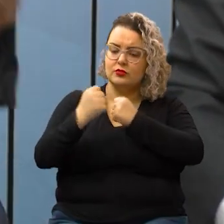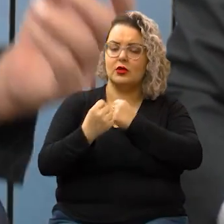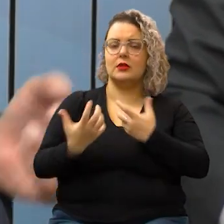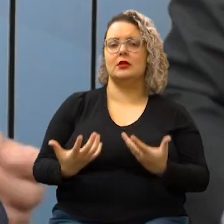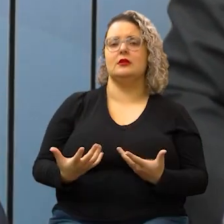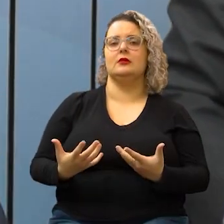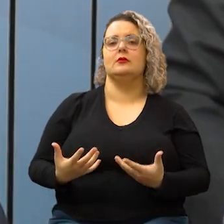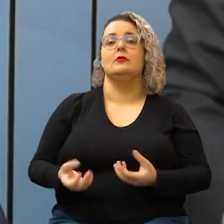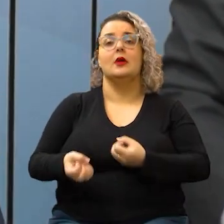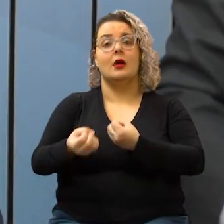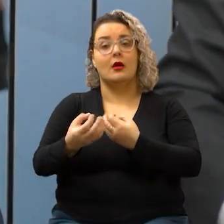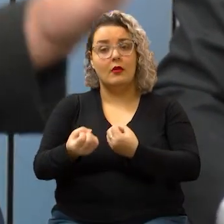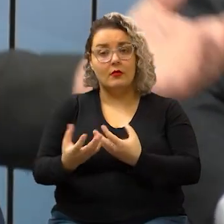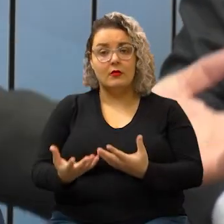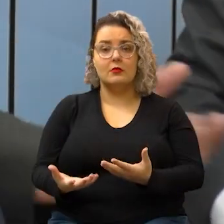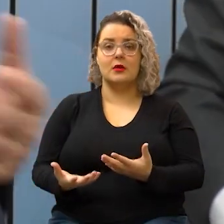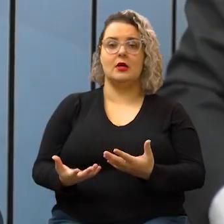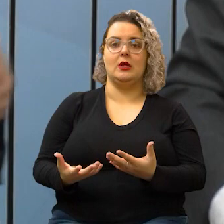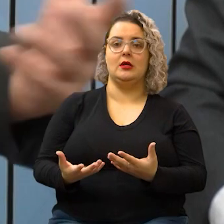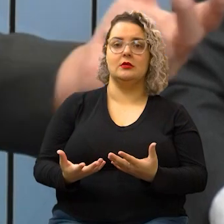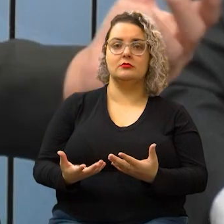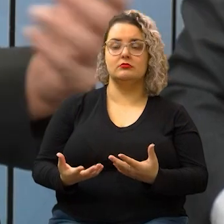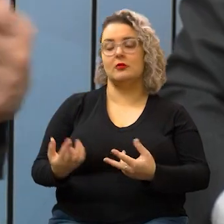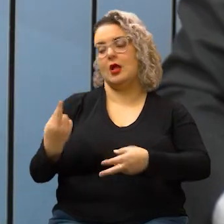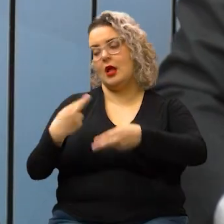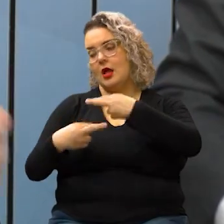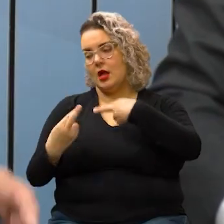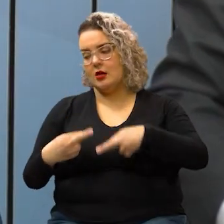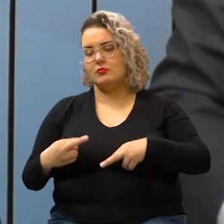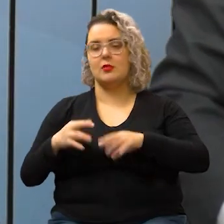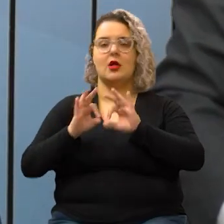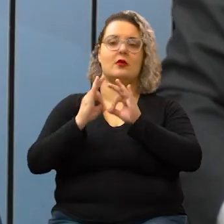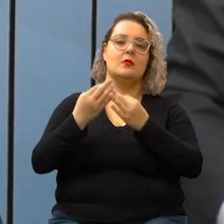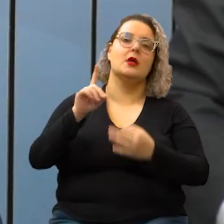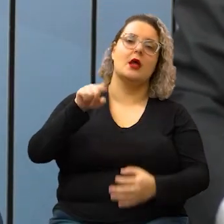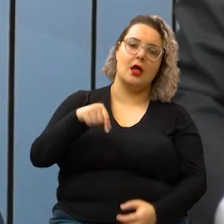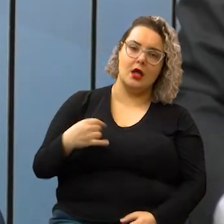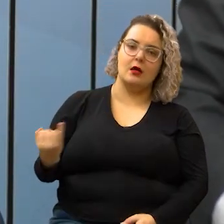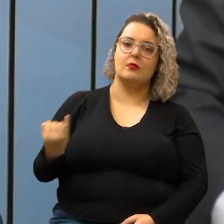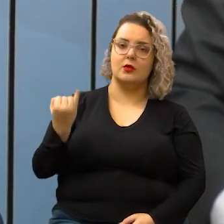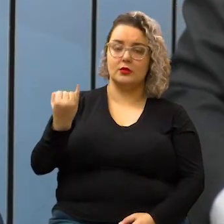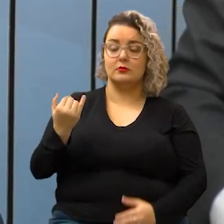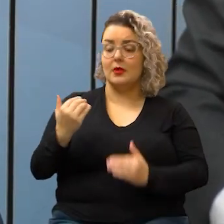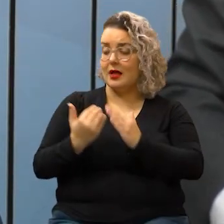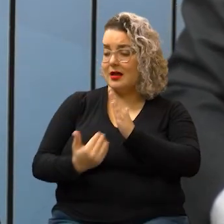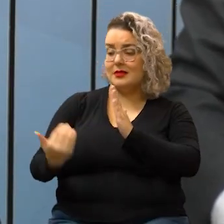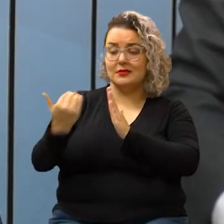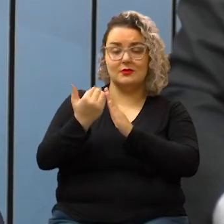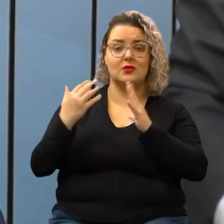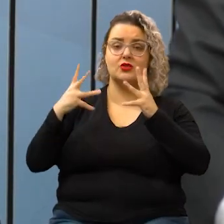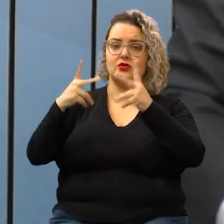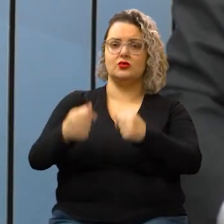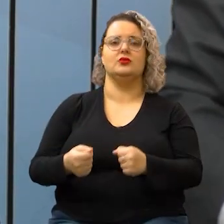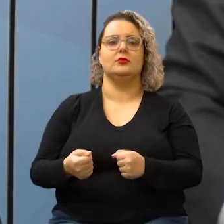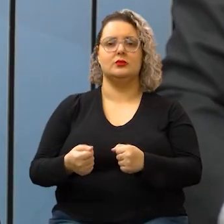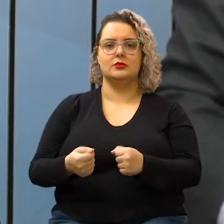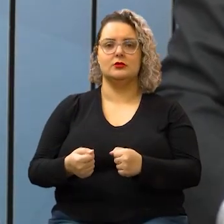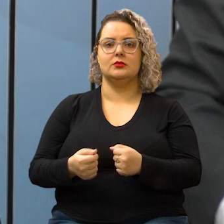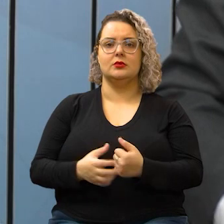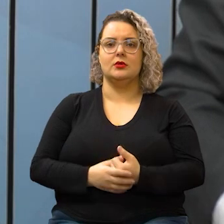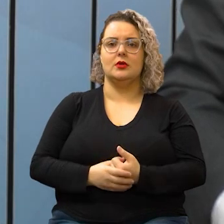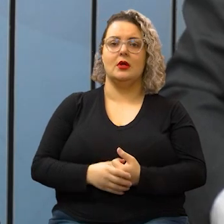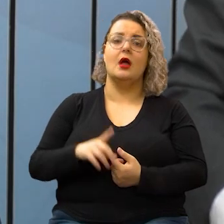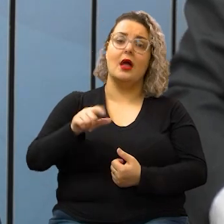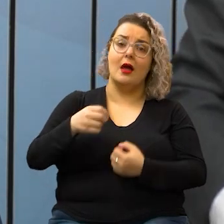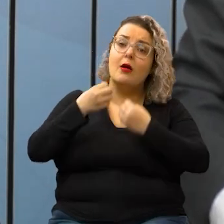a informação, a relação familiar é importante, né? Mas acima de tudo, assim, isso vai ser